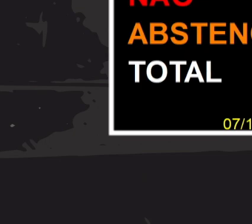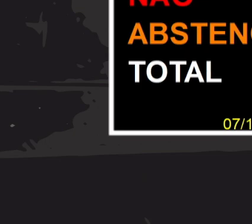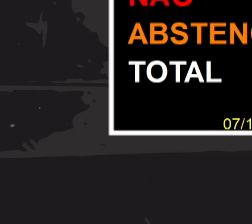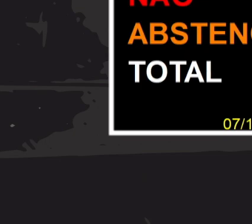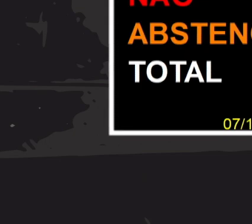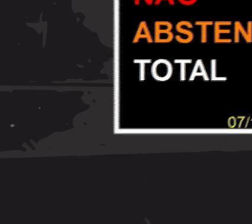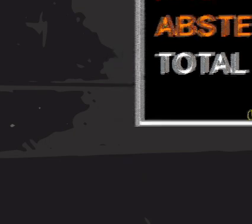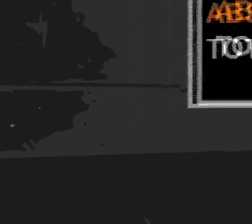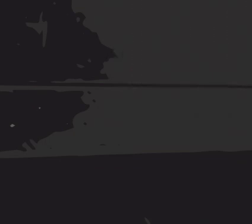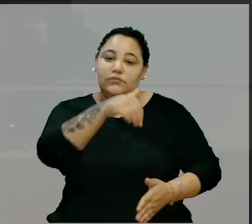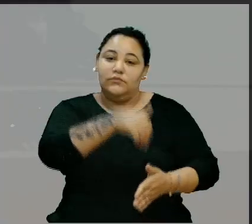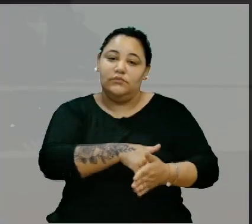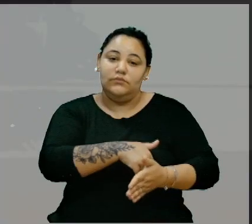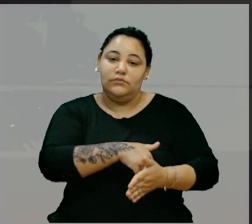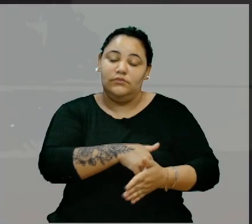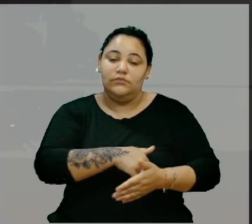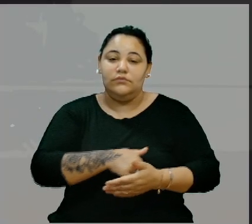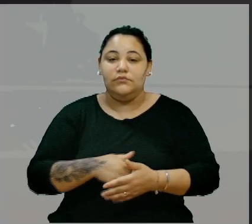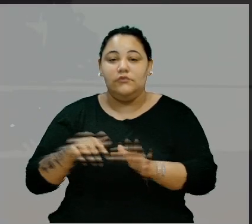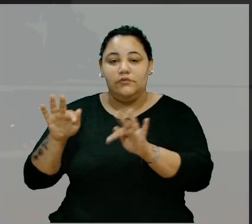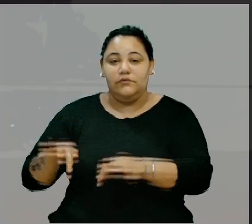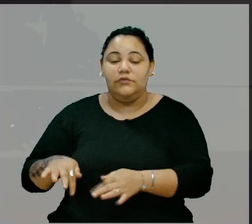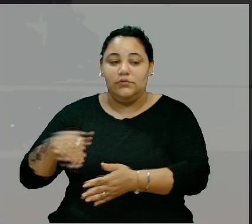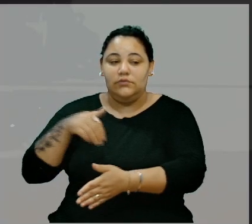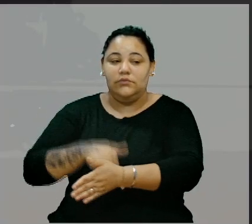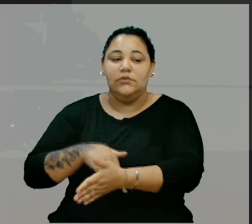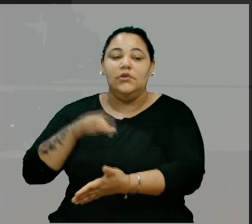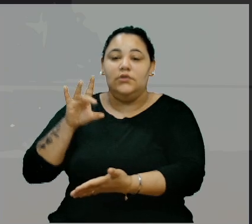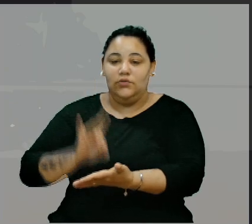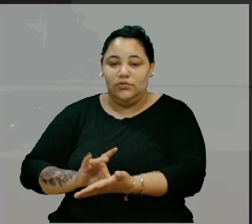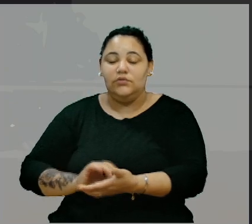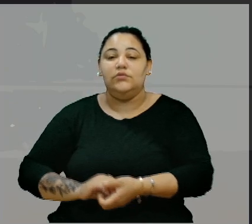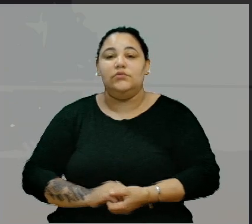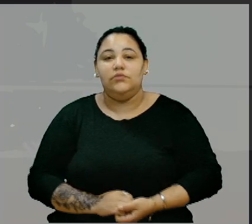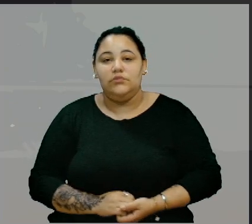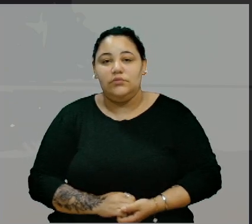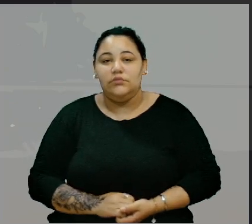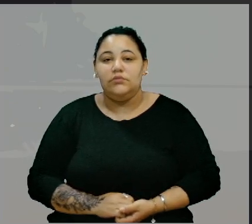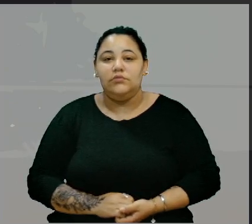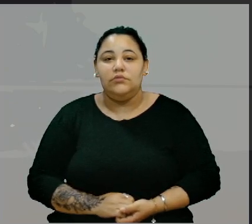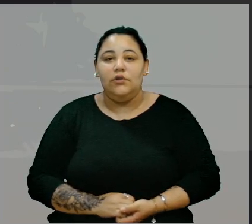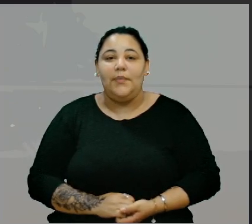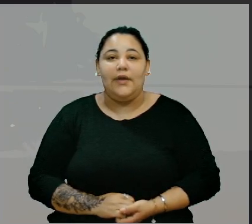Encerrado o registro dos votos. Encerrada a votação.